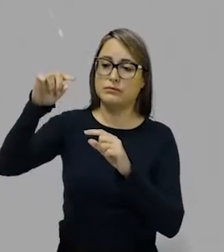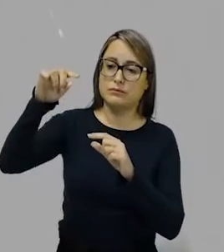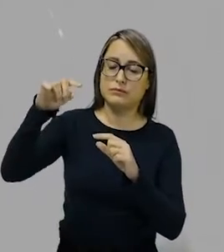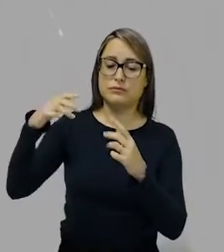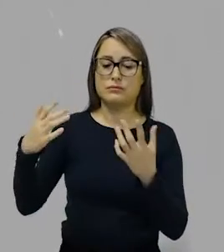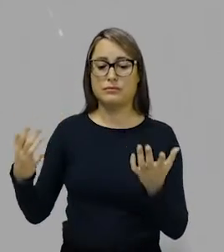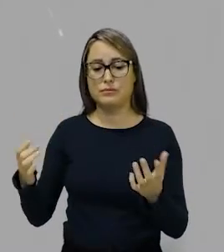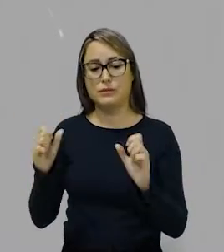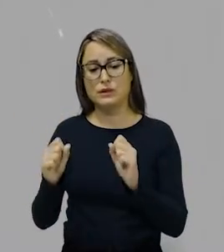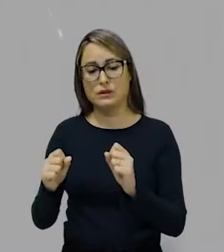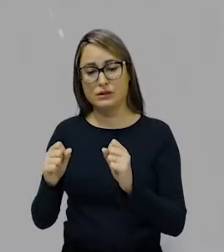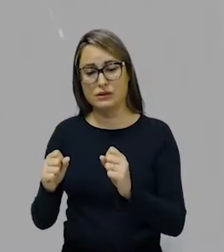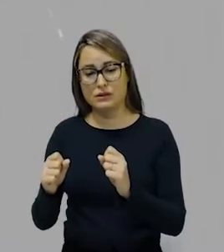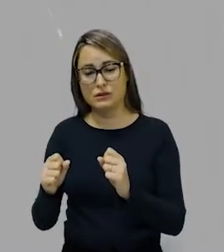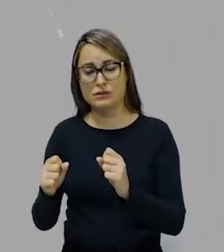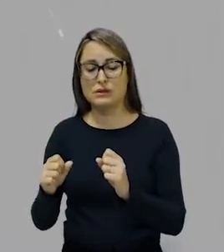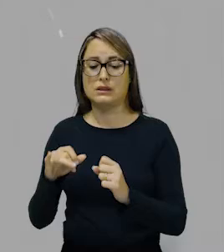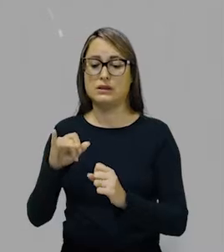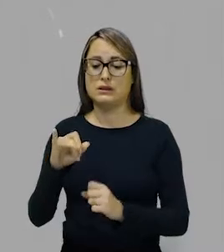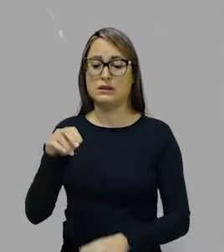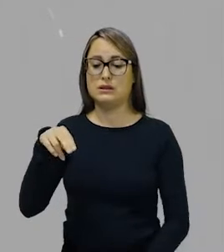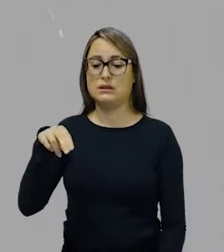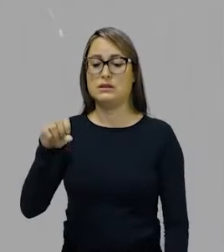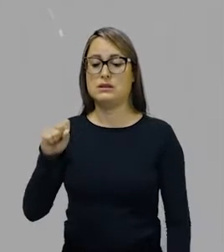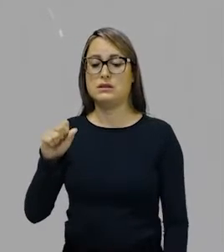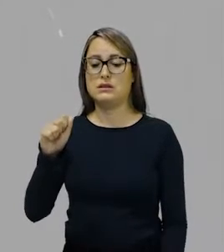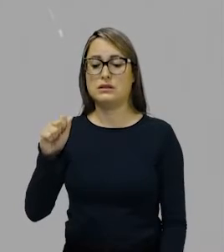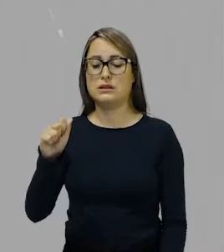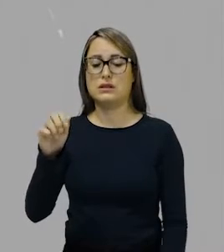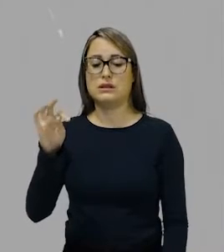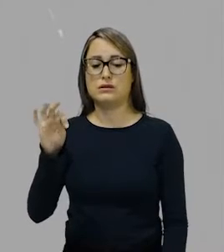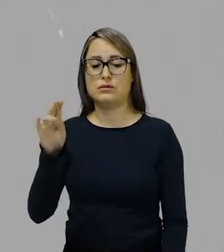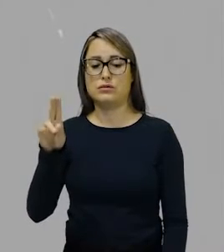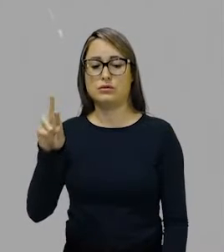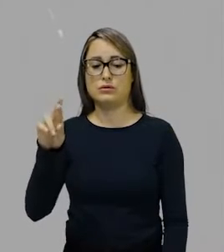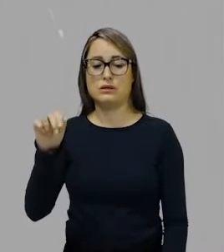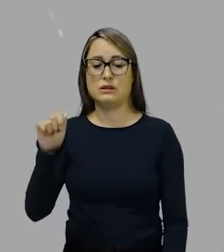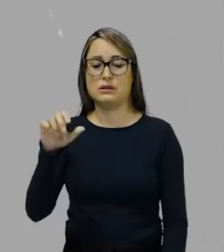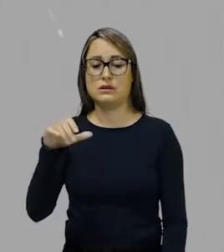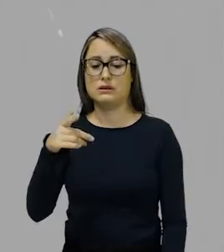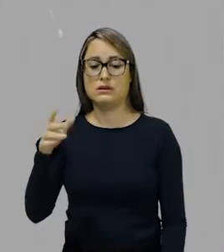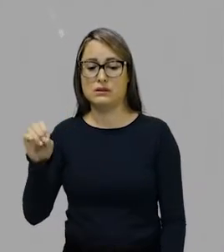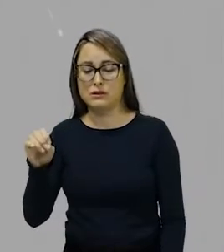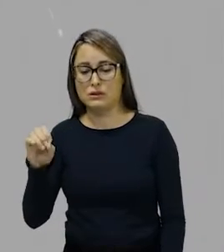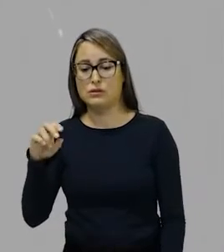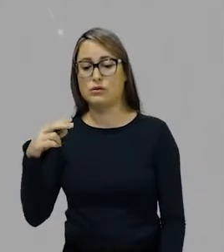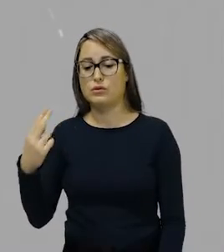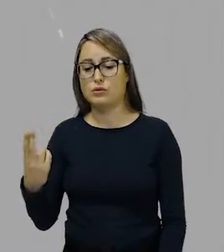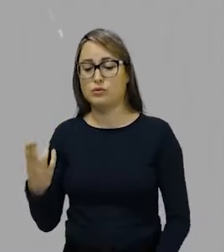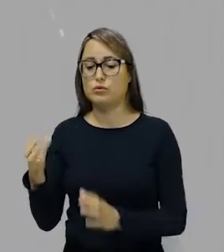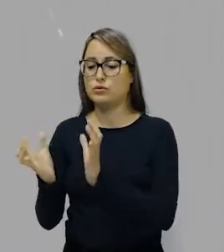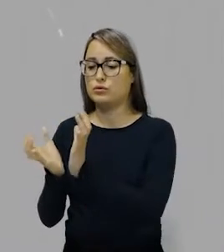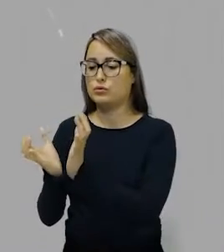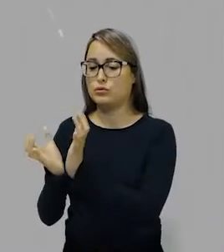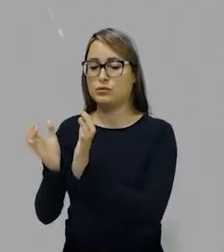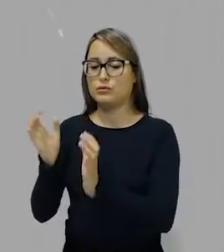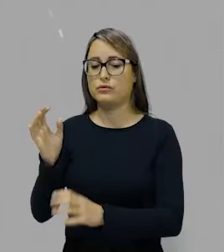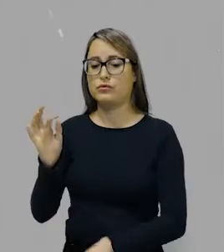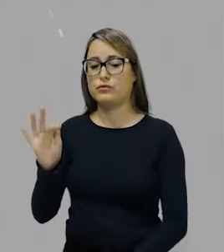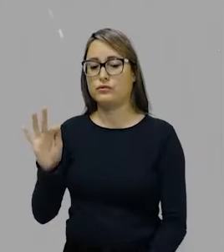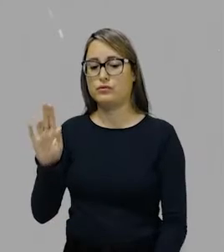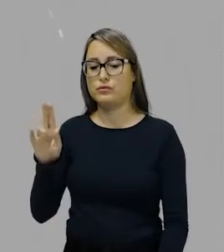posição diferente da insaturação ou posição diferente do grupo funcional, certo?